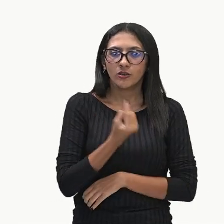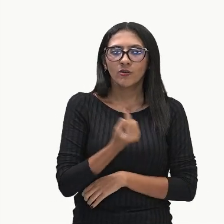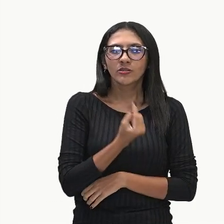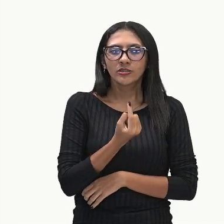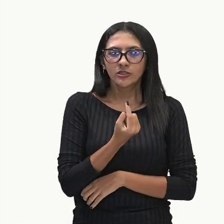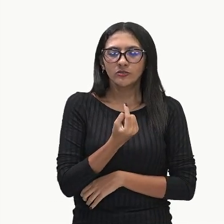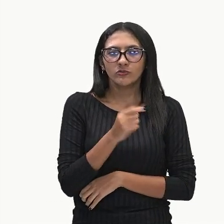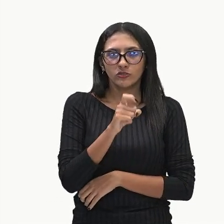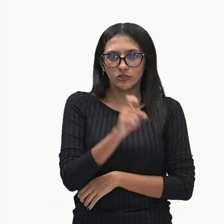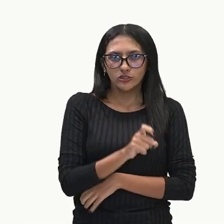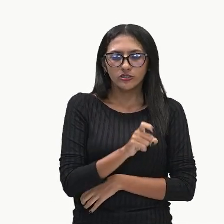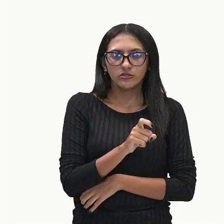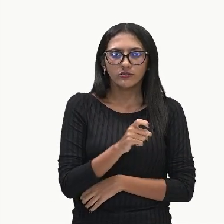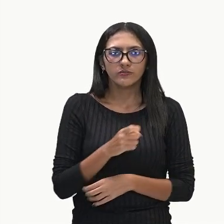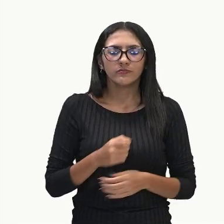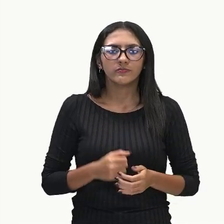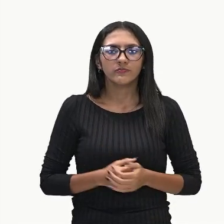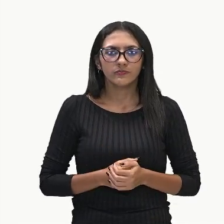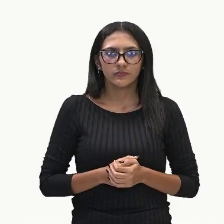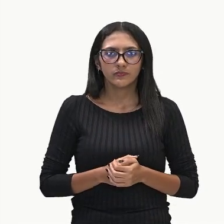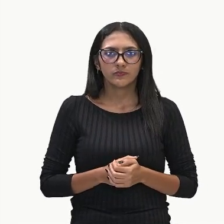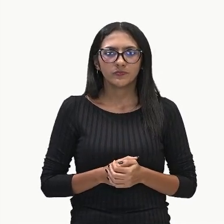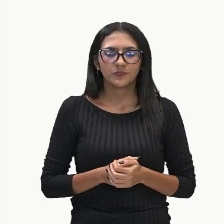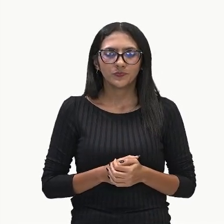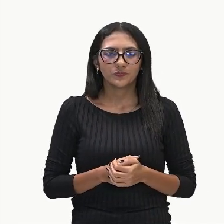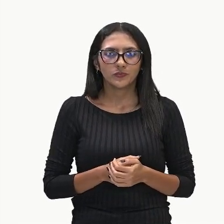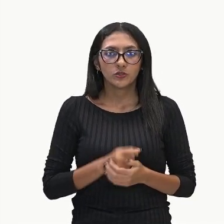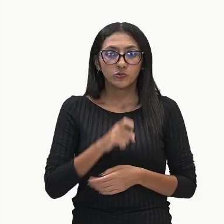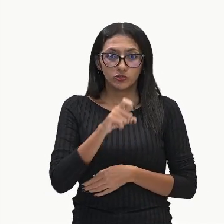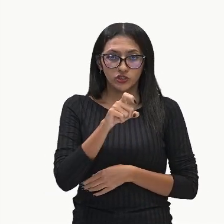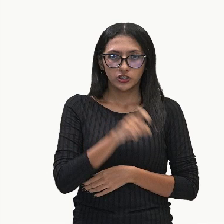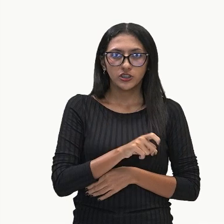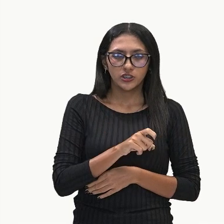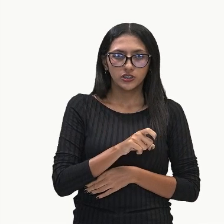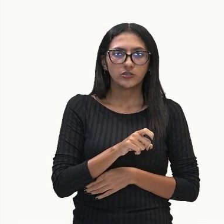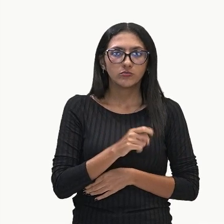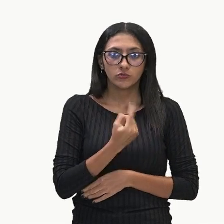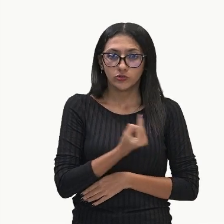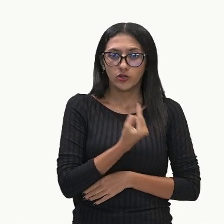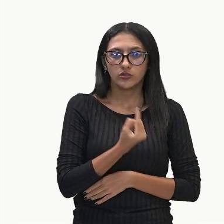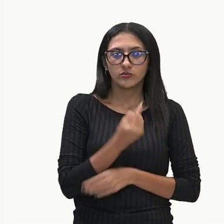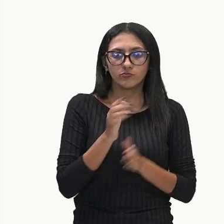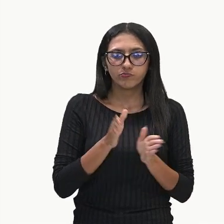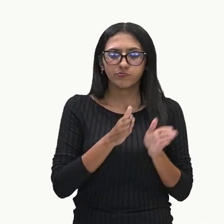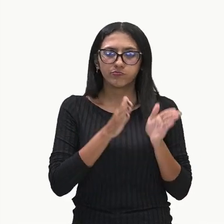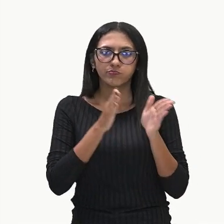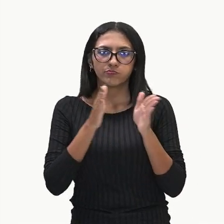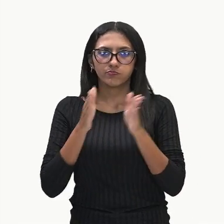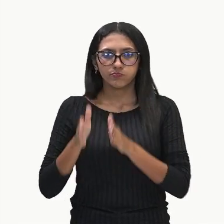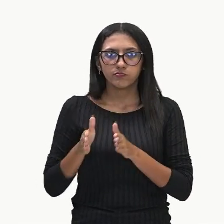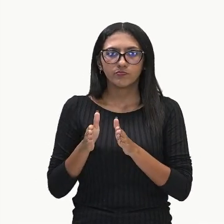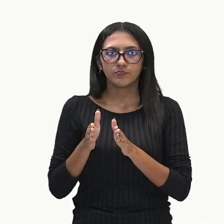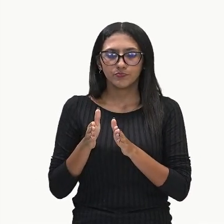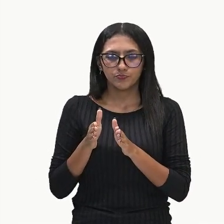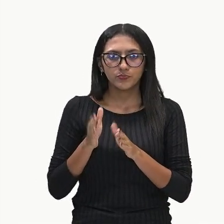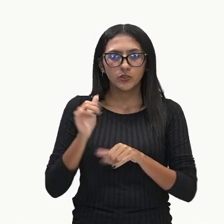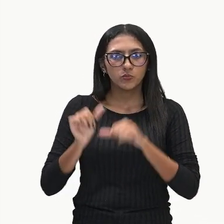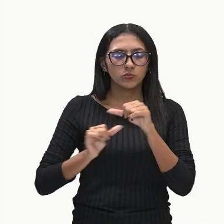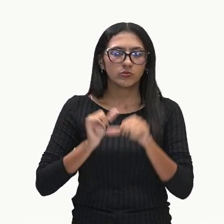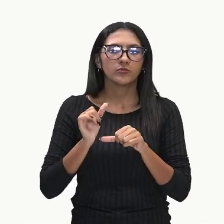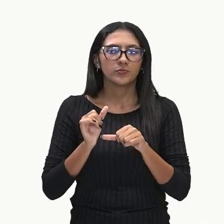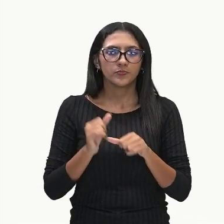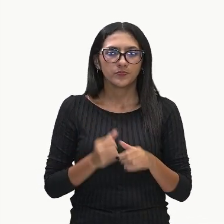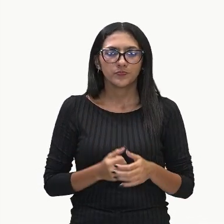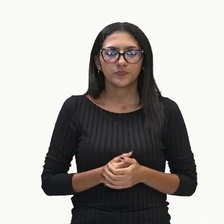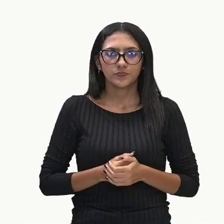O coeficiente que está com ele vai passar para o outro lado, operação inversa que ele tem aí. O